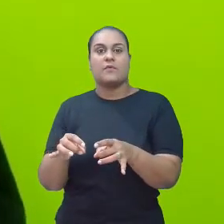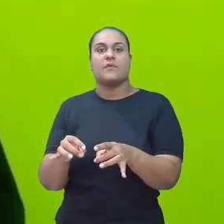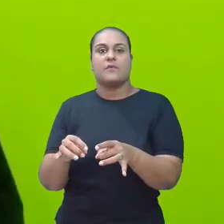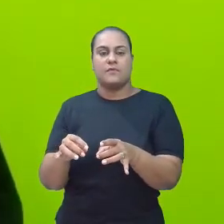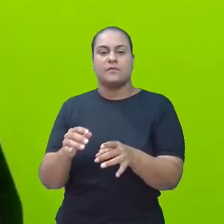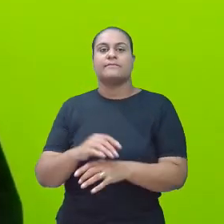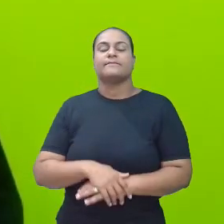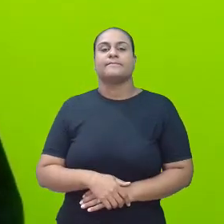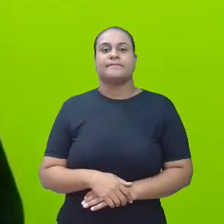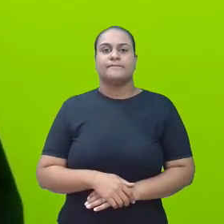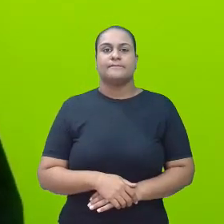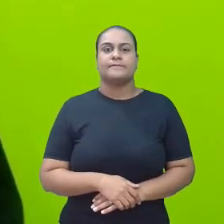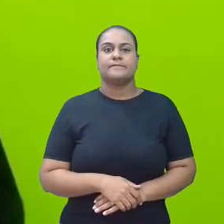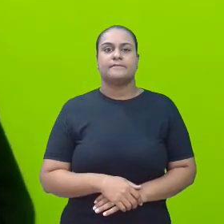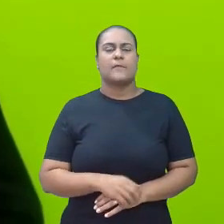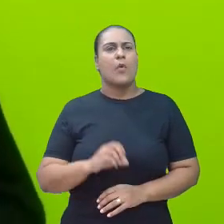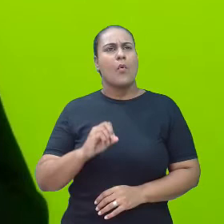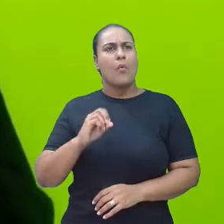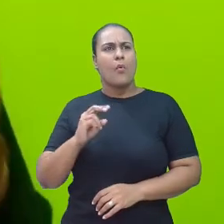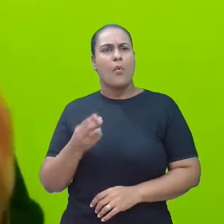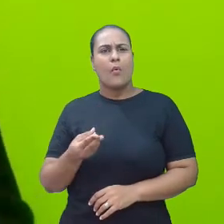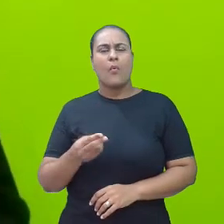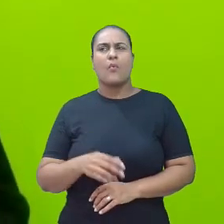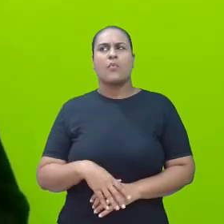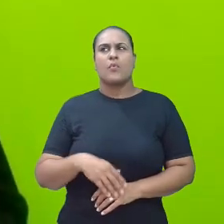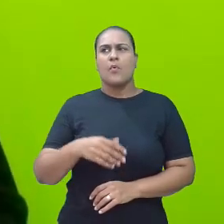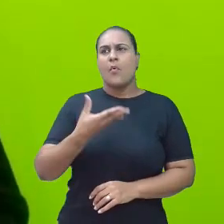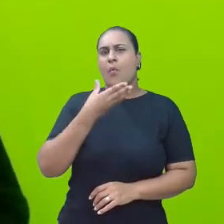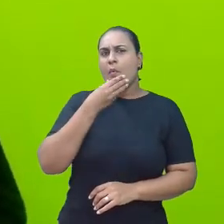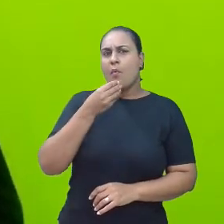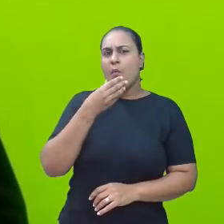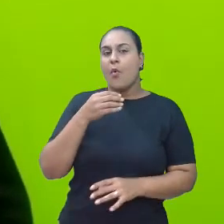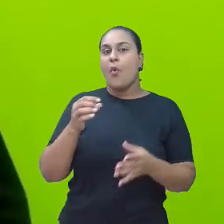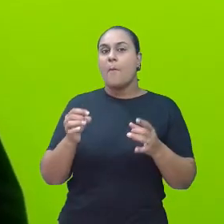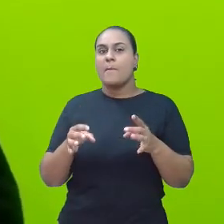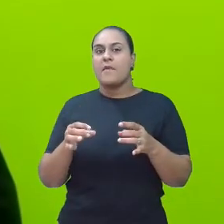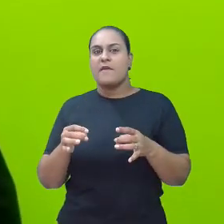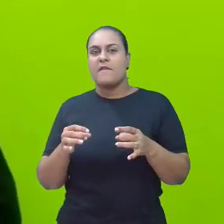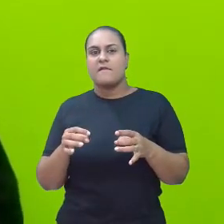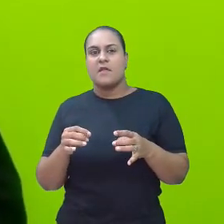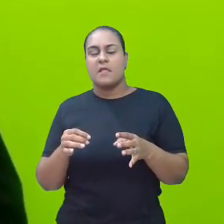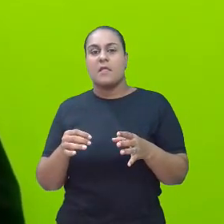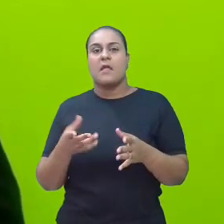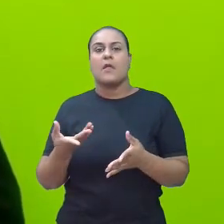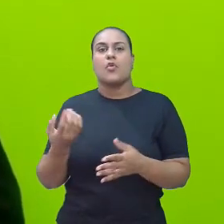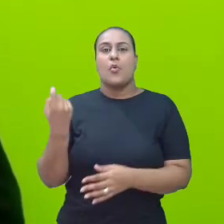gente escutava, ou então aquele homem no meio da feira vendendo a banha do peixe elétrico,